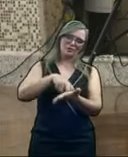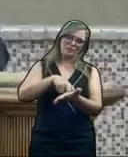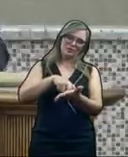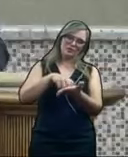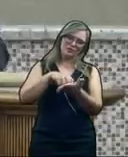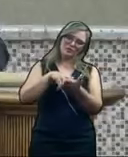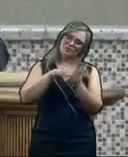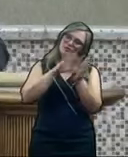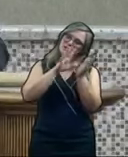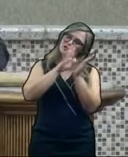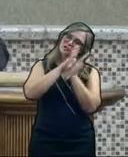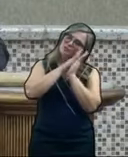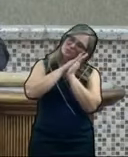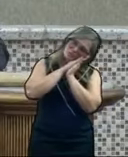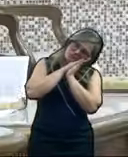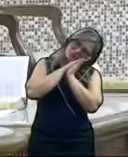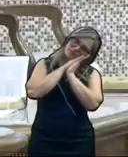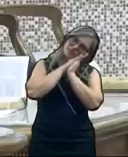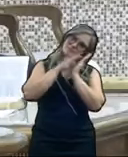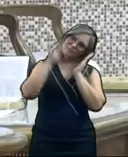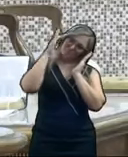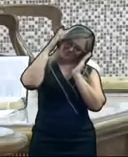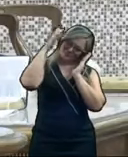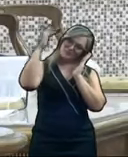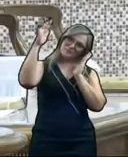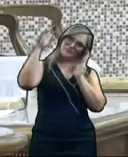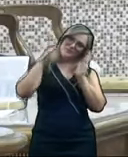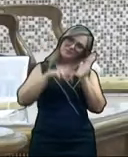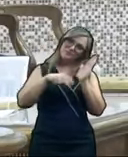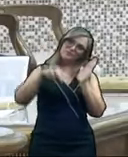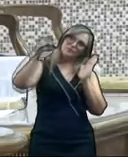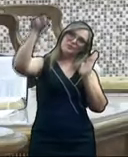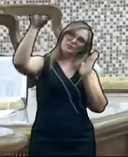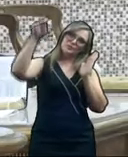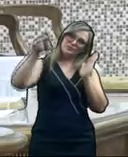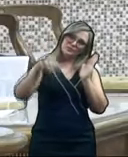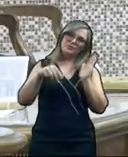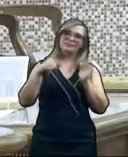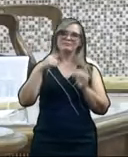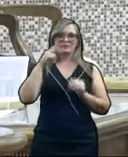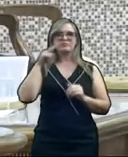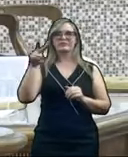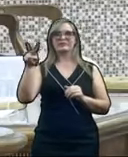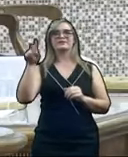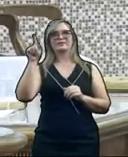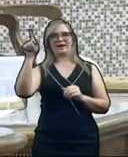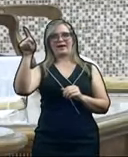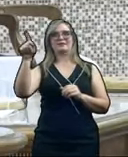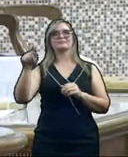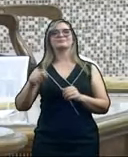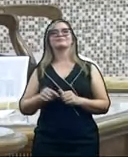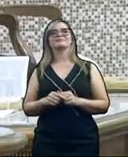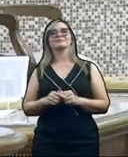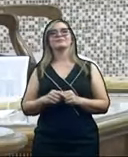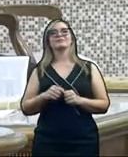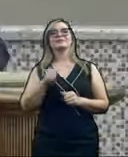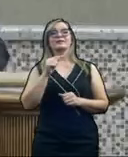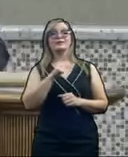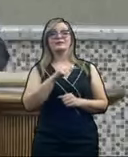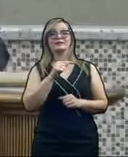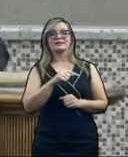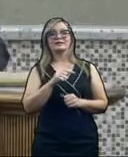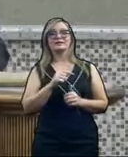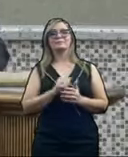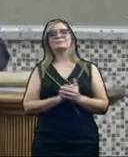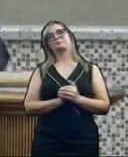angustiado de homem sofrido com as marcas do tempo é que tá voltando para sua